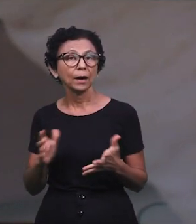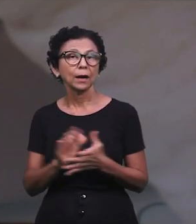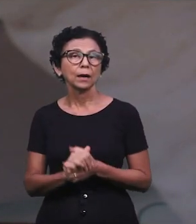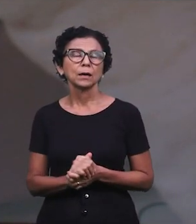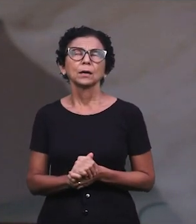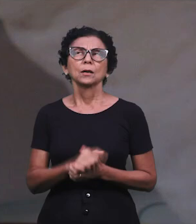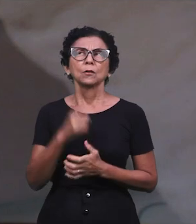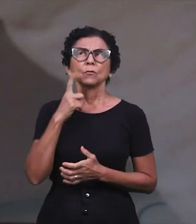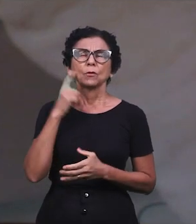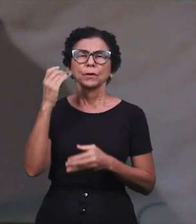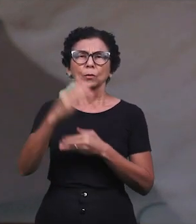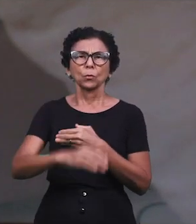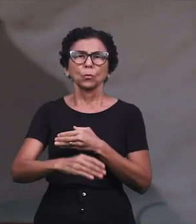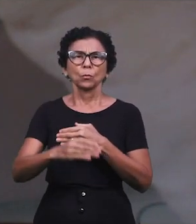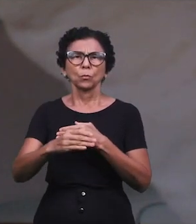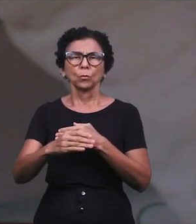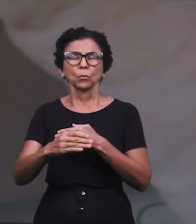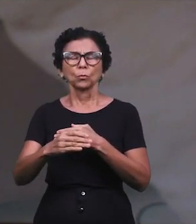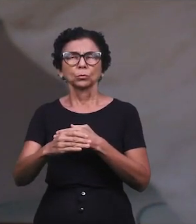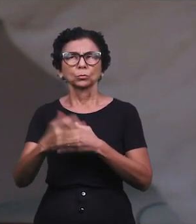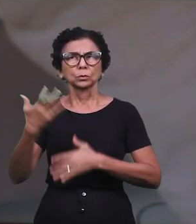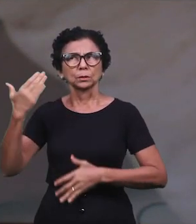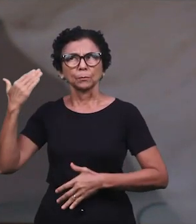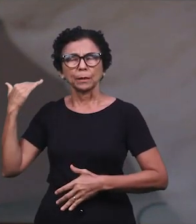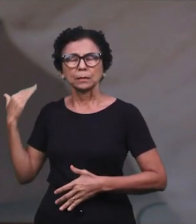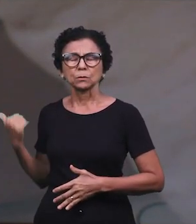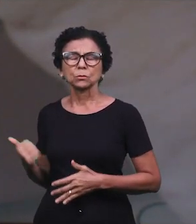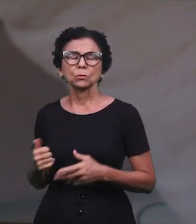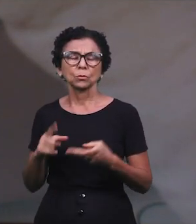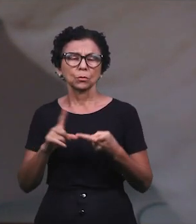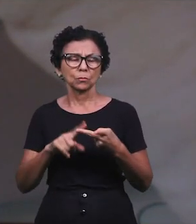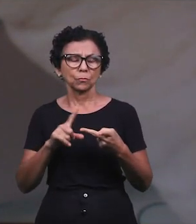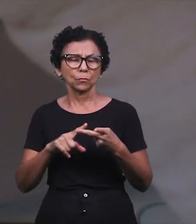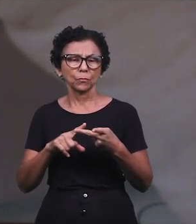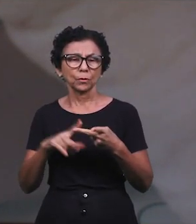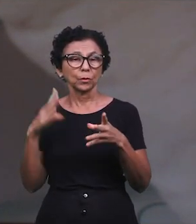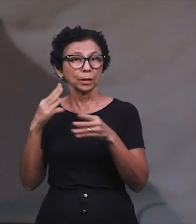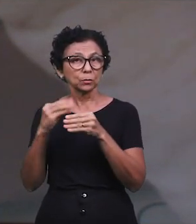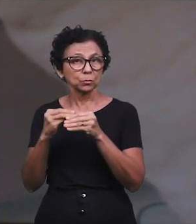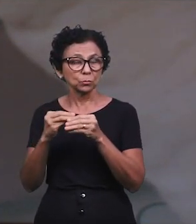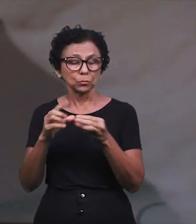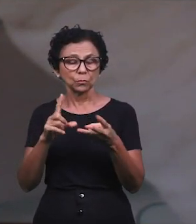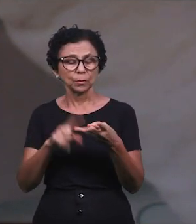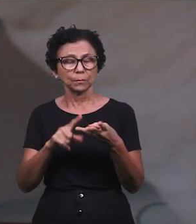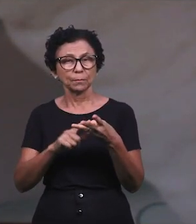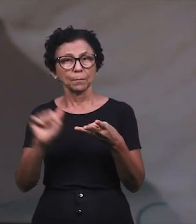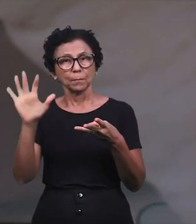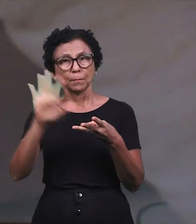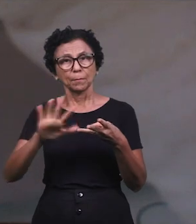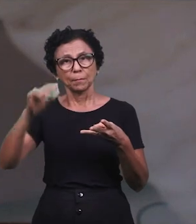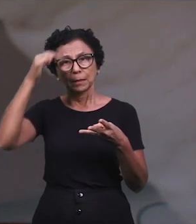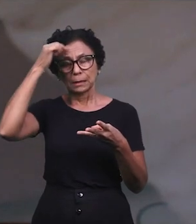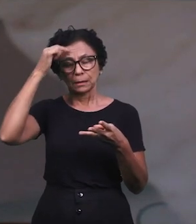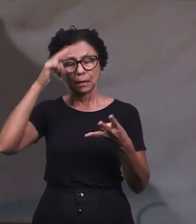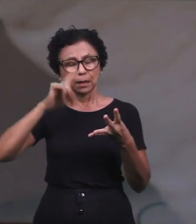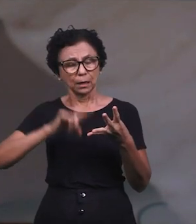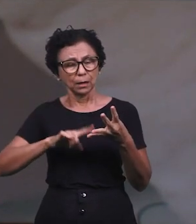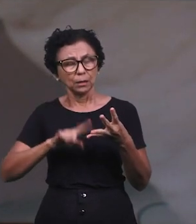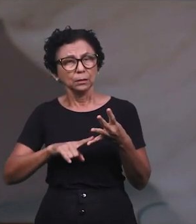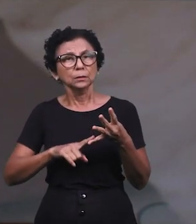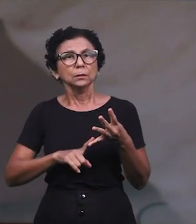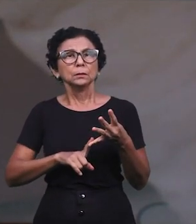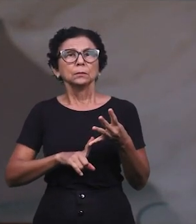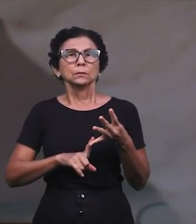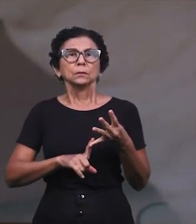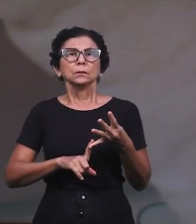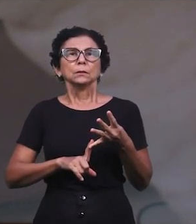de concursos anteriores, eu vou pegar os meus resumos, vou pegar mapas mentais, vou pegar flashcards, né, também,